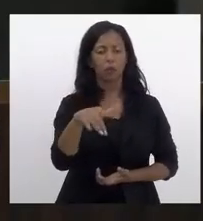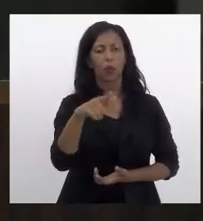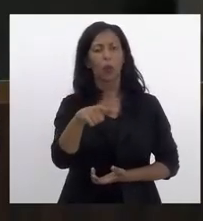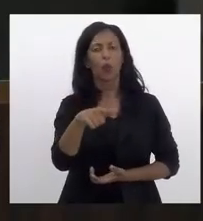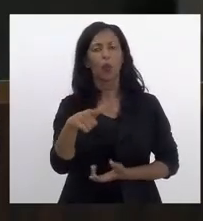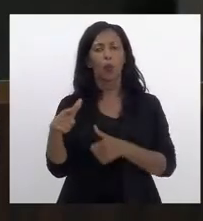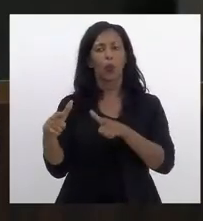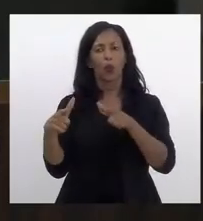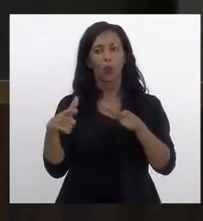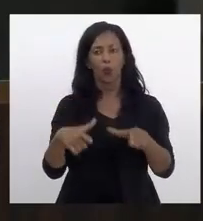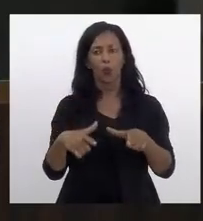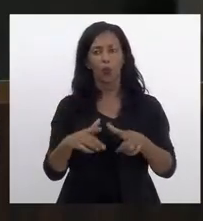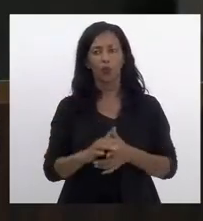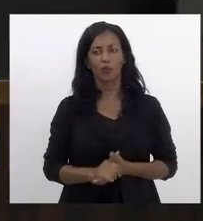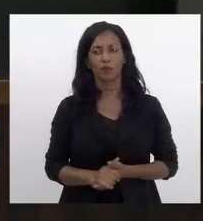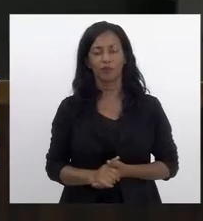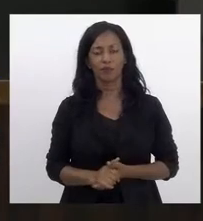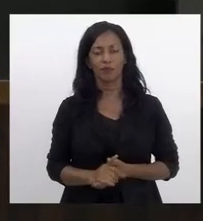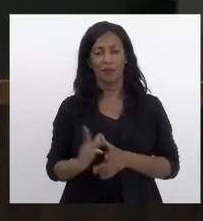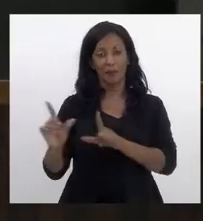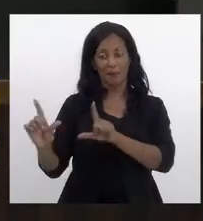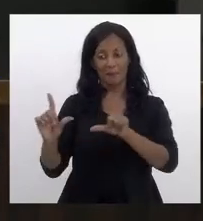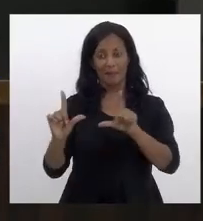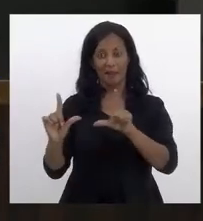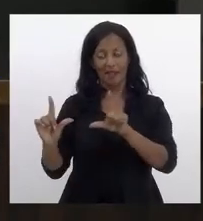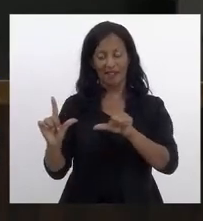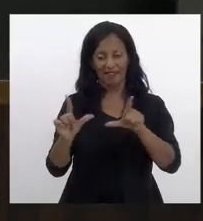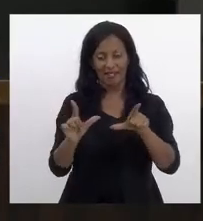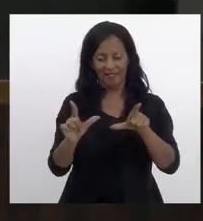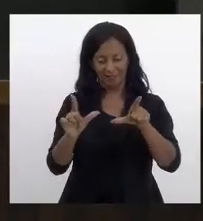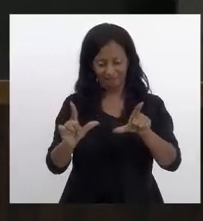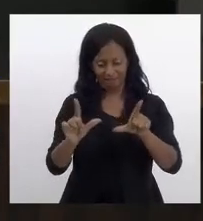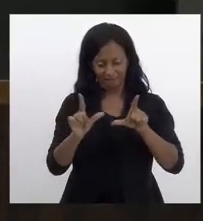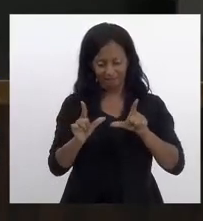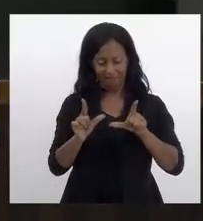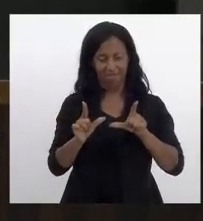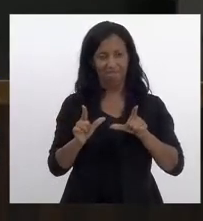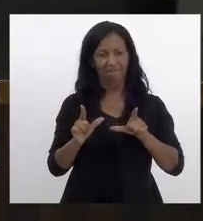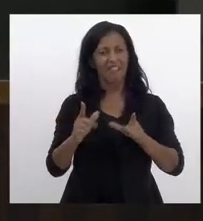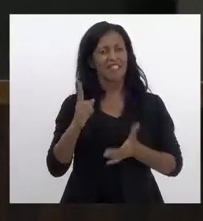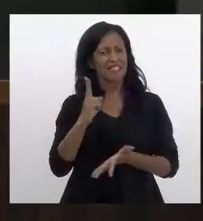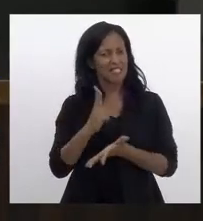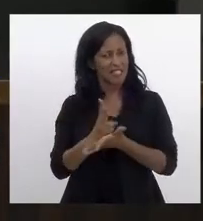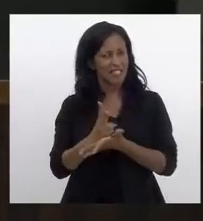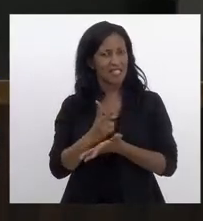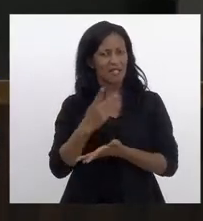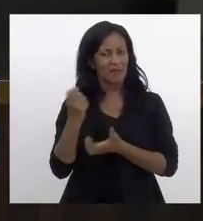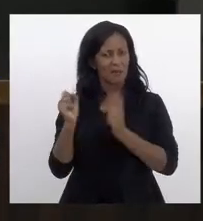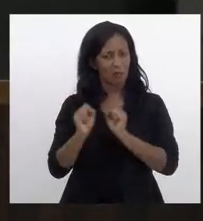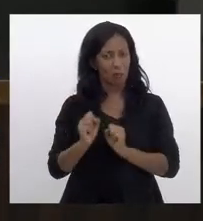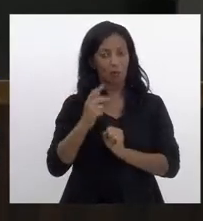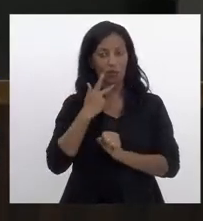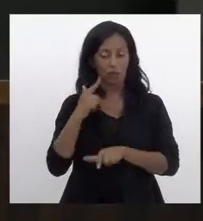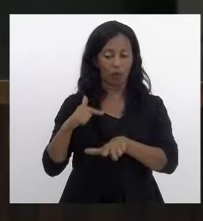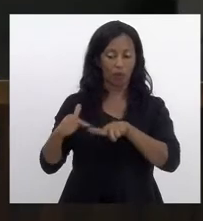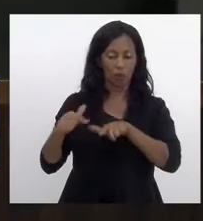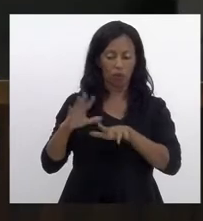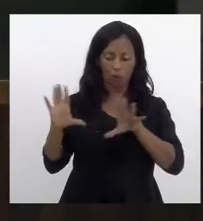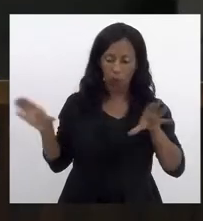lá uma placa, e sempre que posso eu digo que é o trabalho conjunto